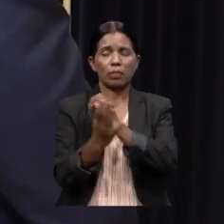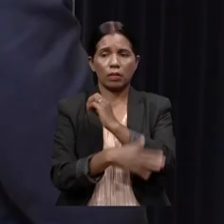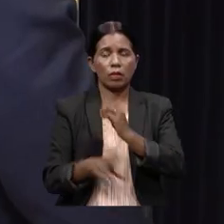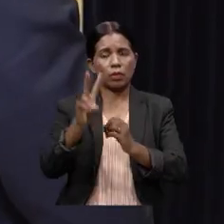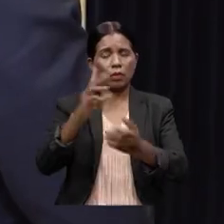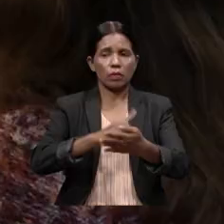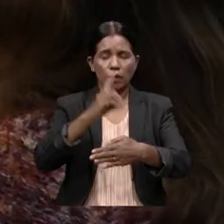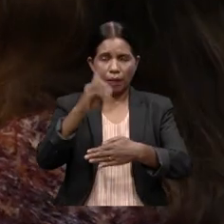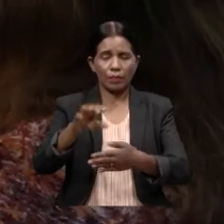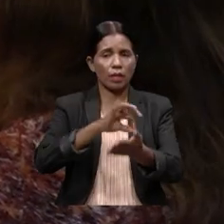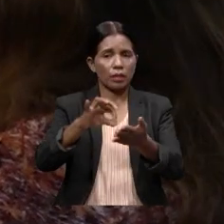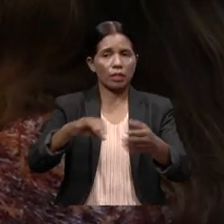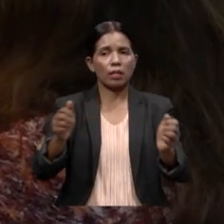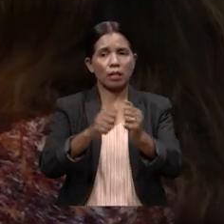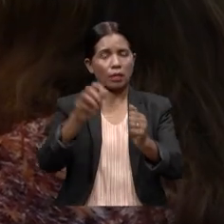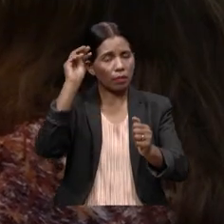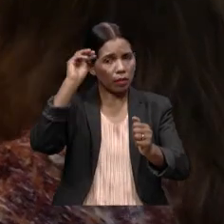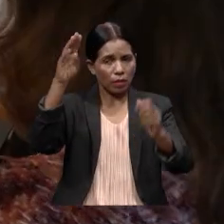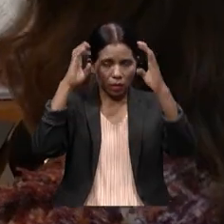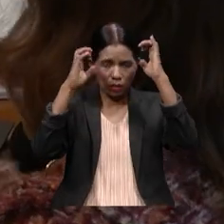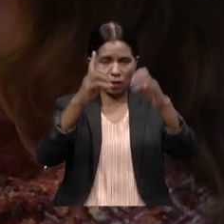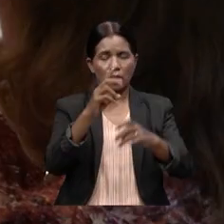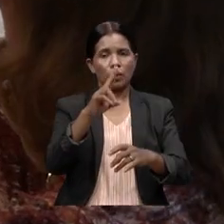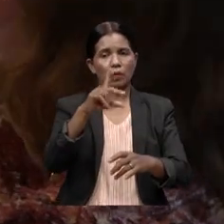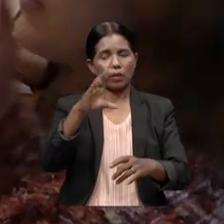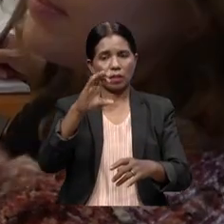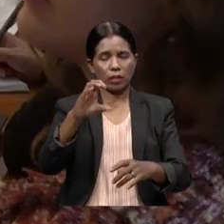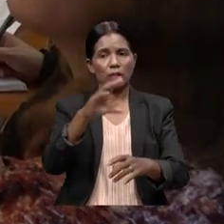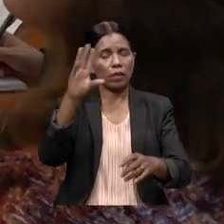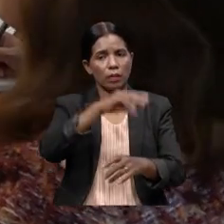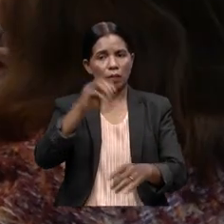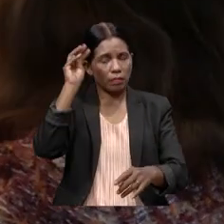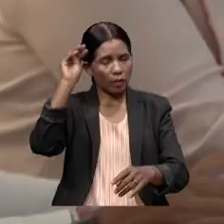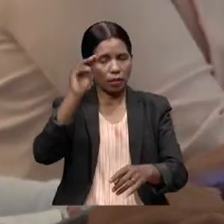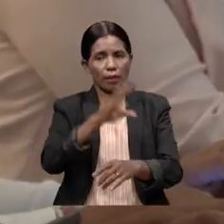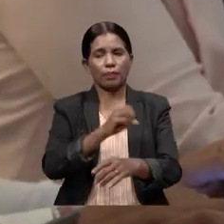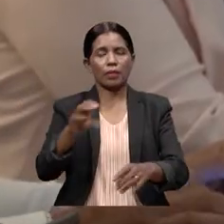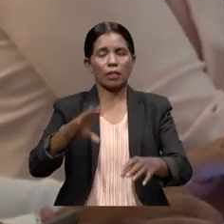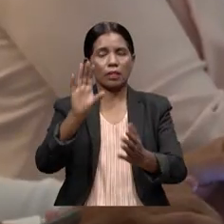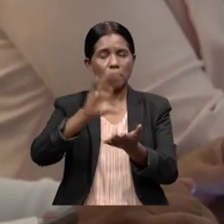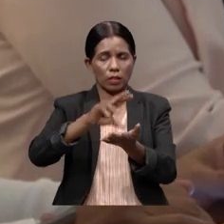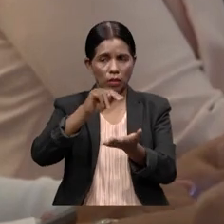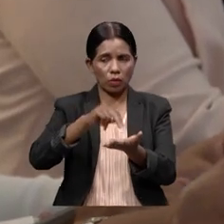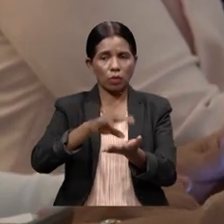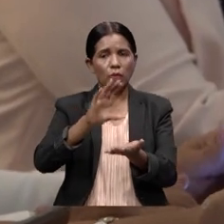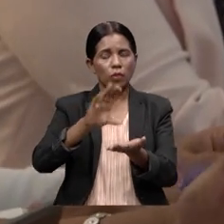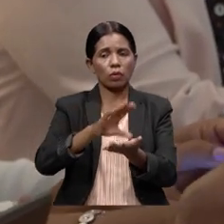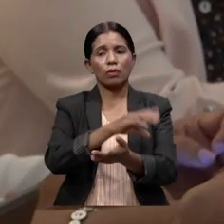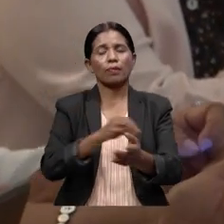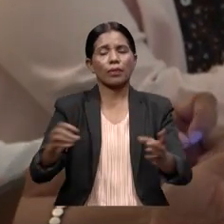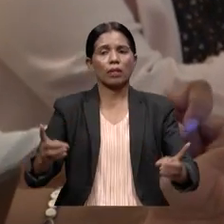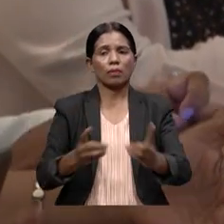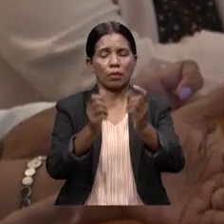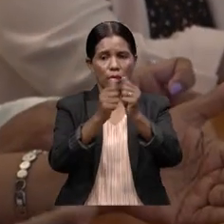celebra acordo de cooperação ministra da Educação, Dulce de Jesus, no ministro do Ensino Superior, Ciência e Cultura, José Honório da Costa, assumado